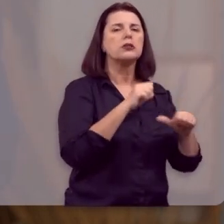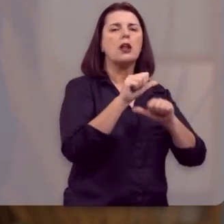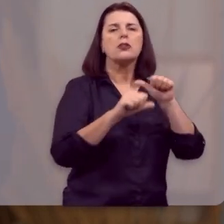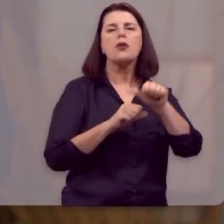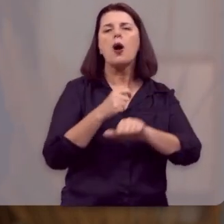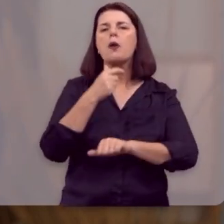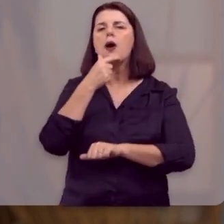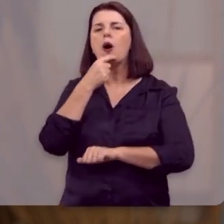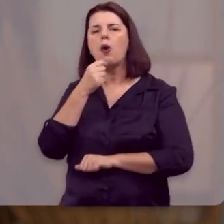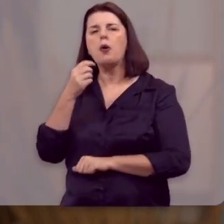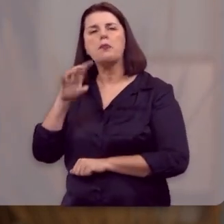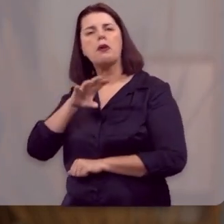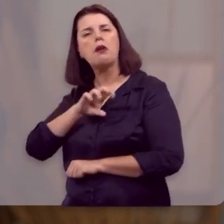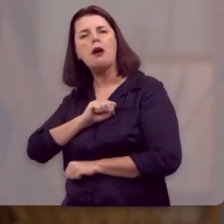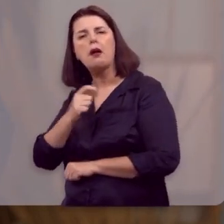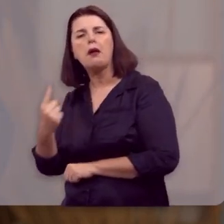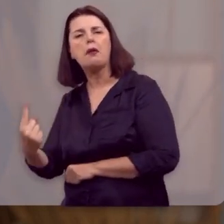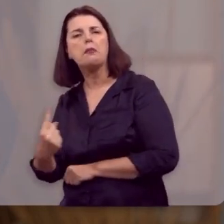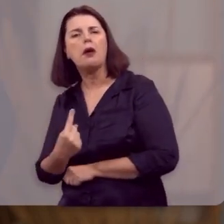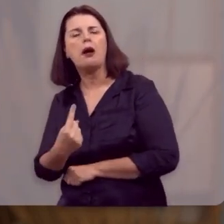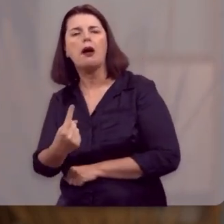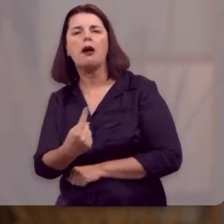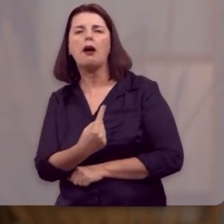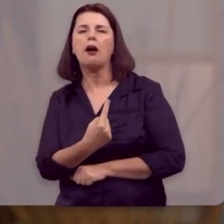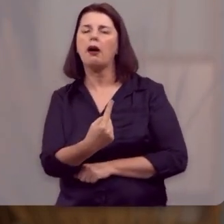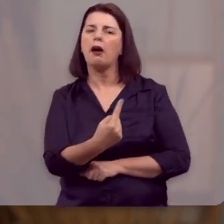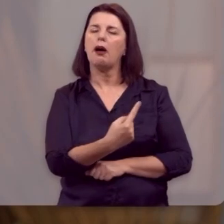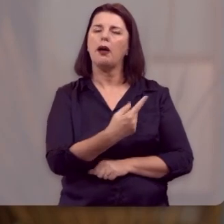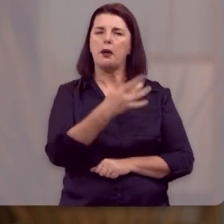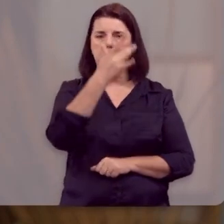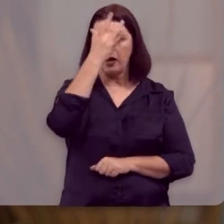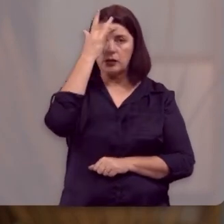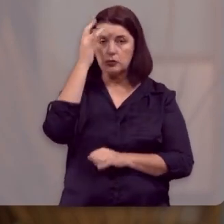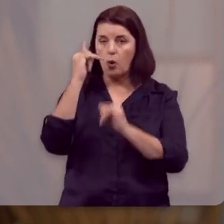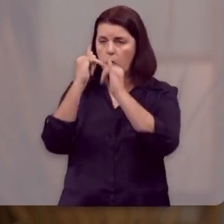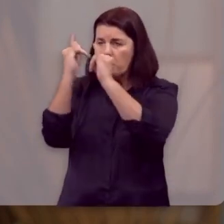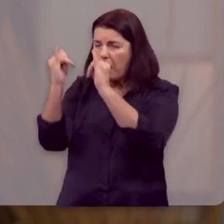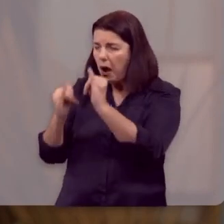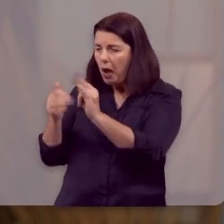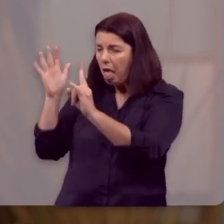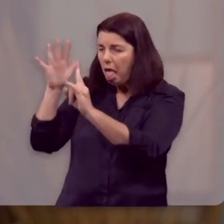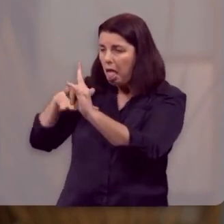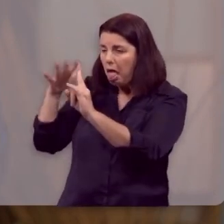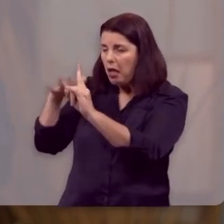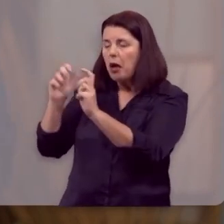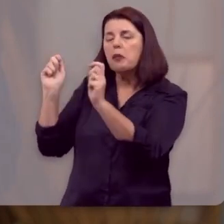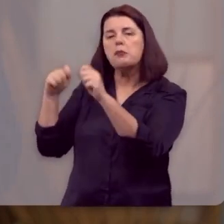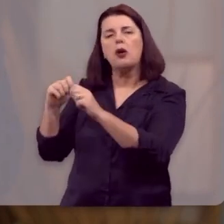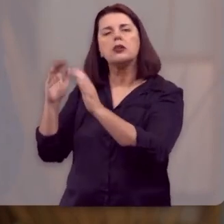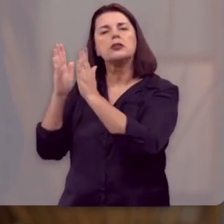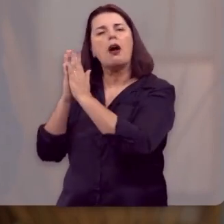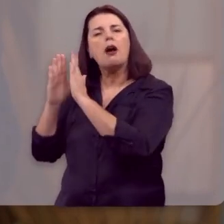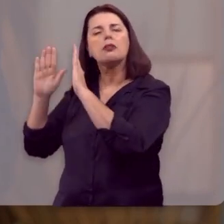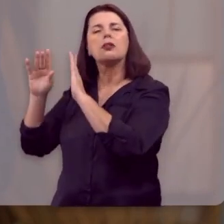próximo. Aquele que vive prisioneiro da idolatria pode adorar o Deus vivo e verdadeiro.